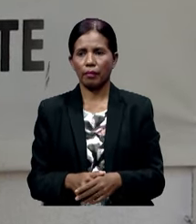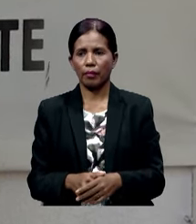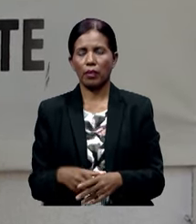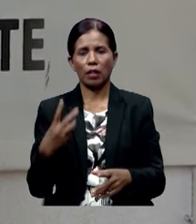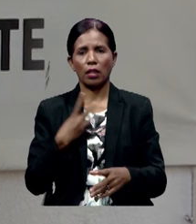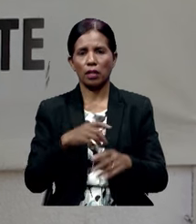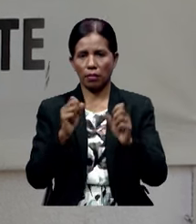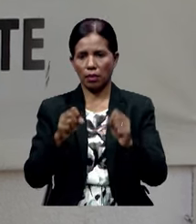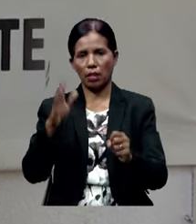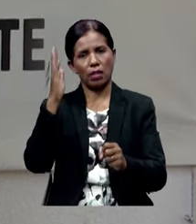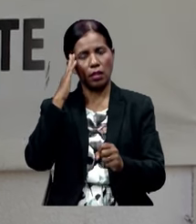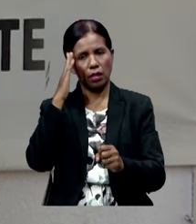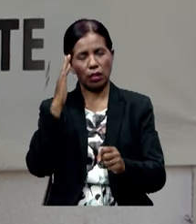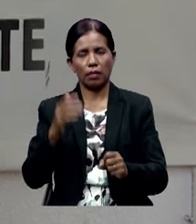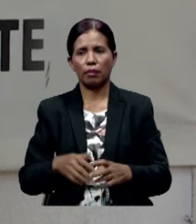itabele hatene,